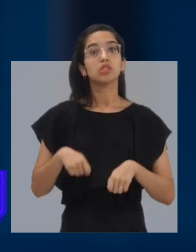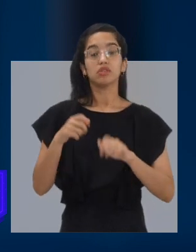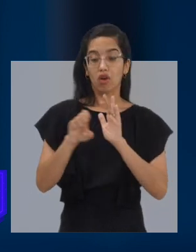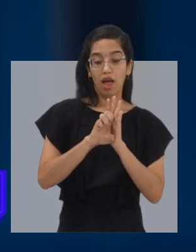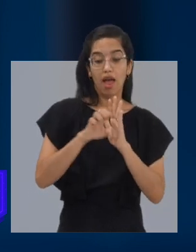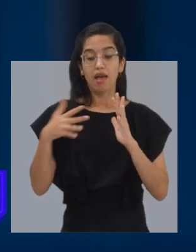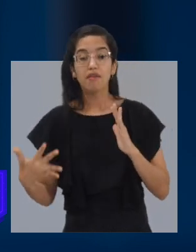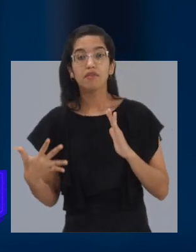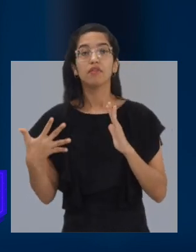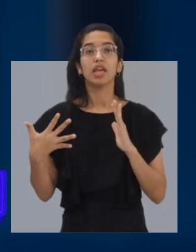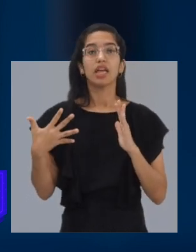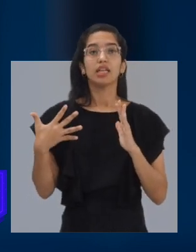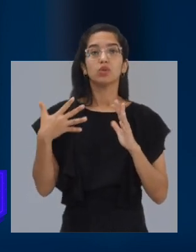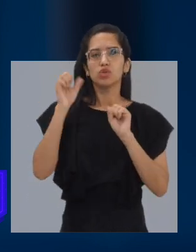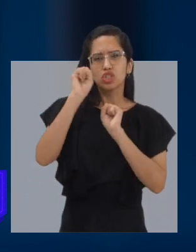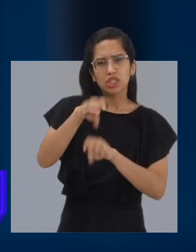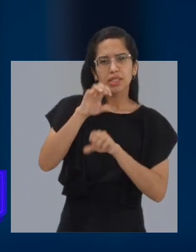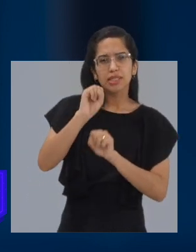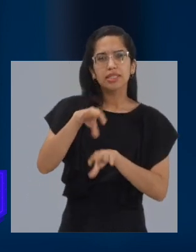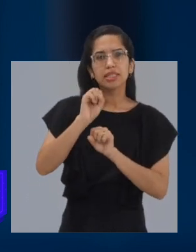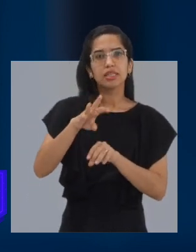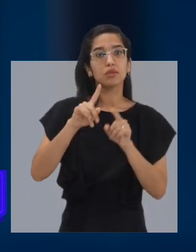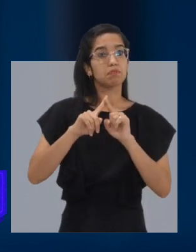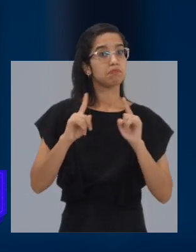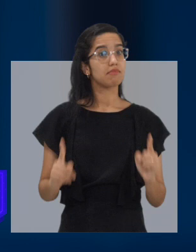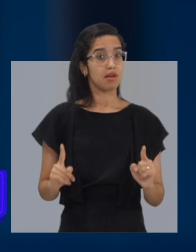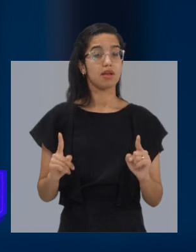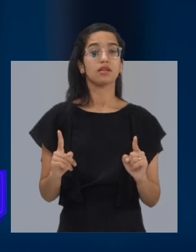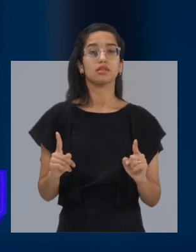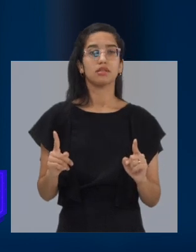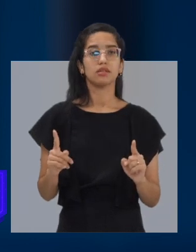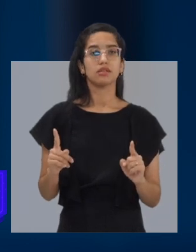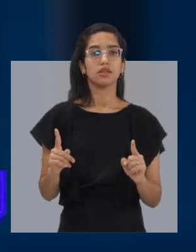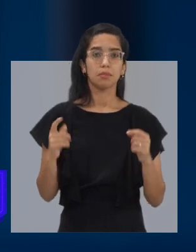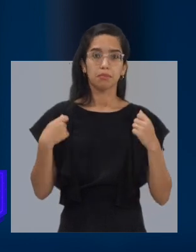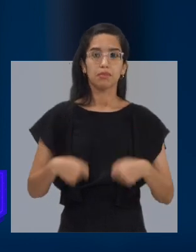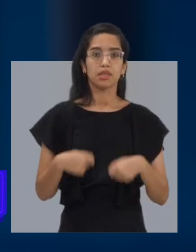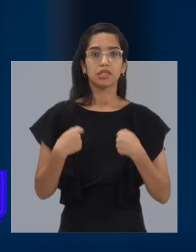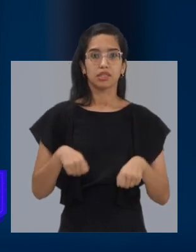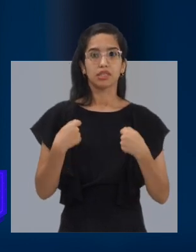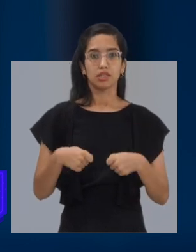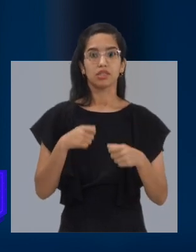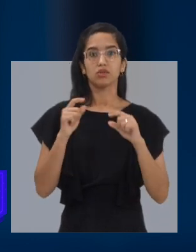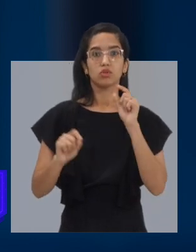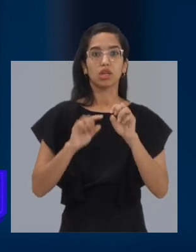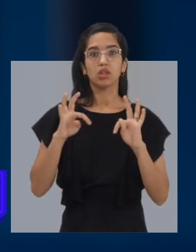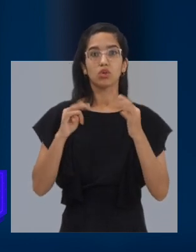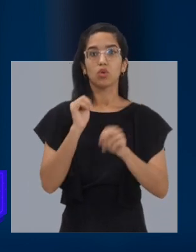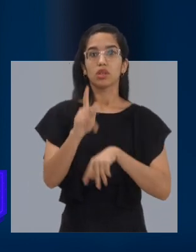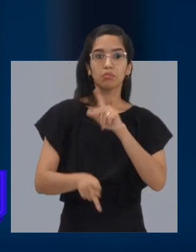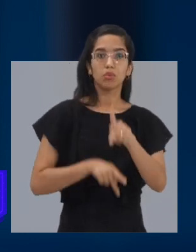museais, educativos no museu, mas eles também podem ser um local onde a população se